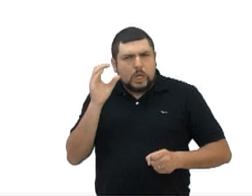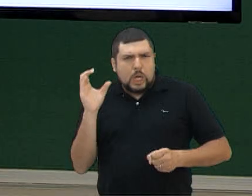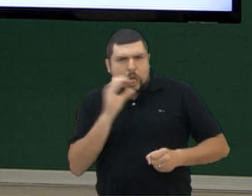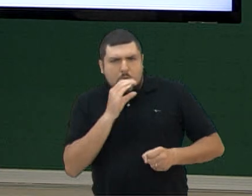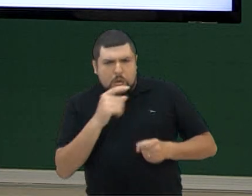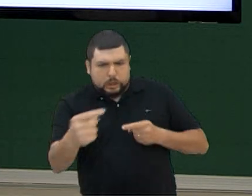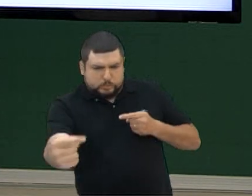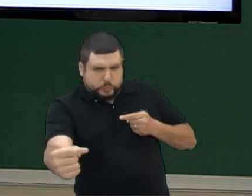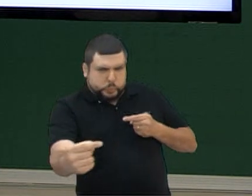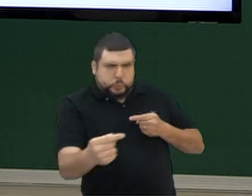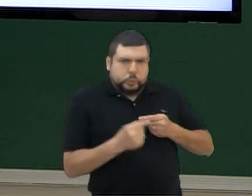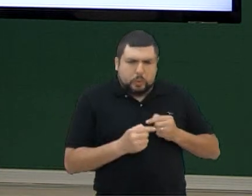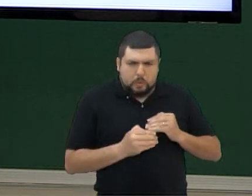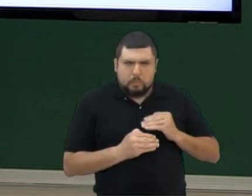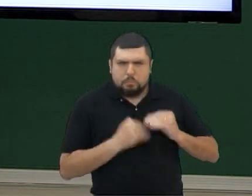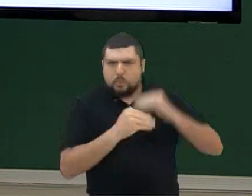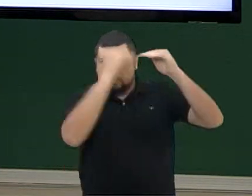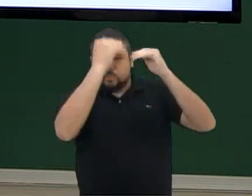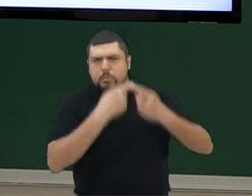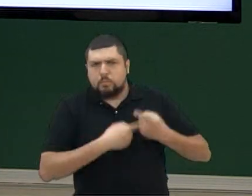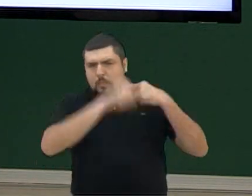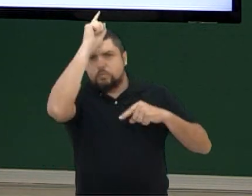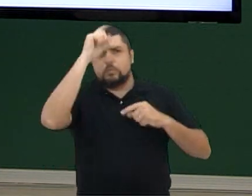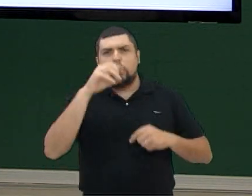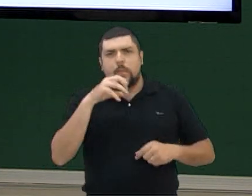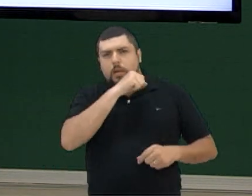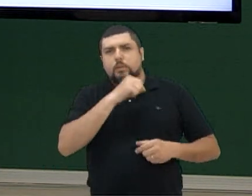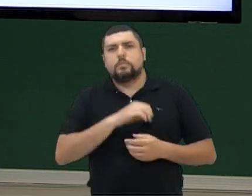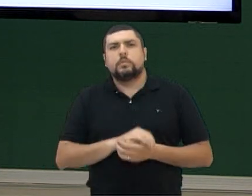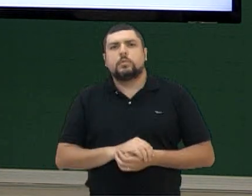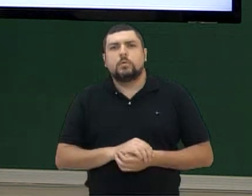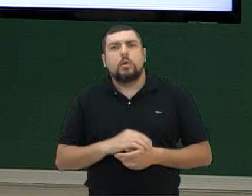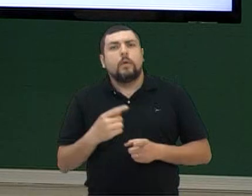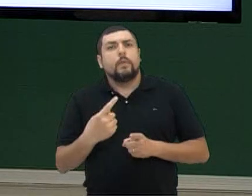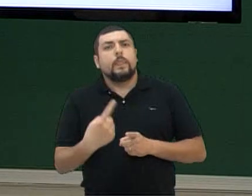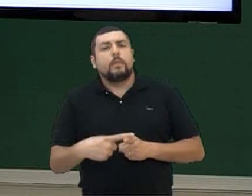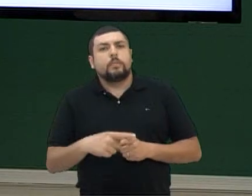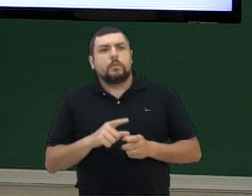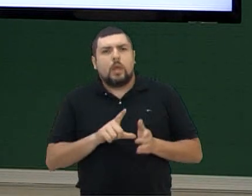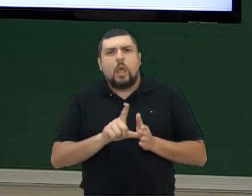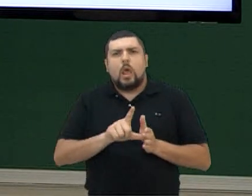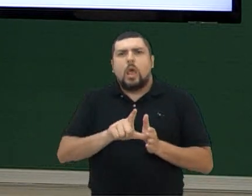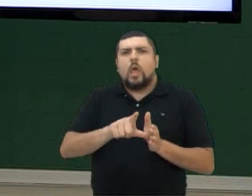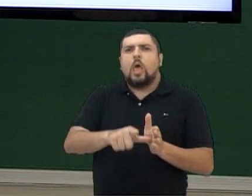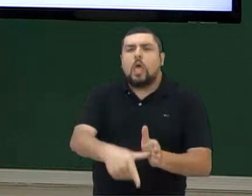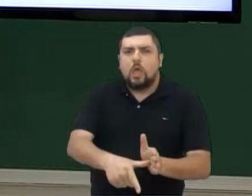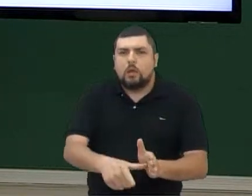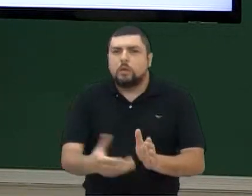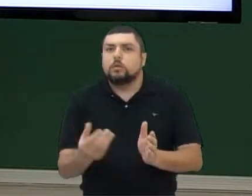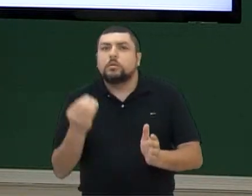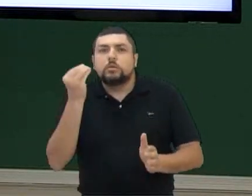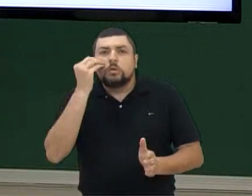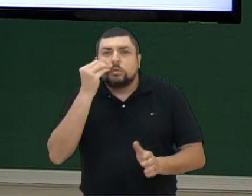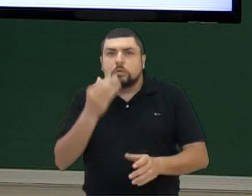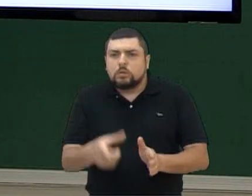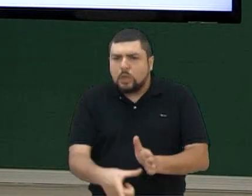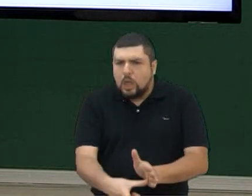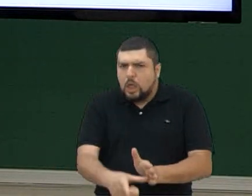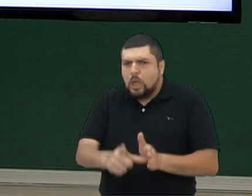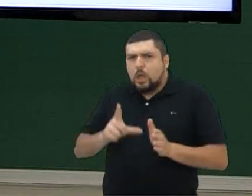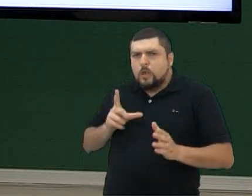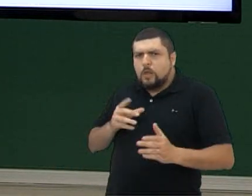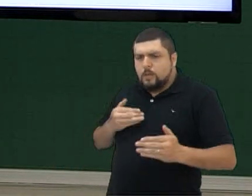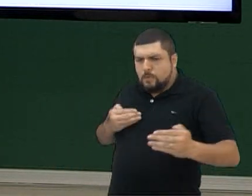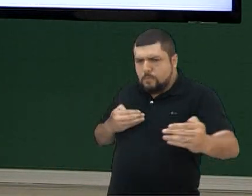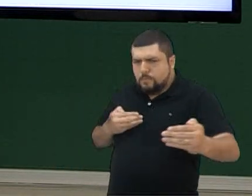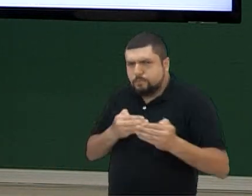se desenvolva industrialmente para compensar o atraso em relação a outras potências. Então, o desenvolvimento econômico